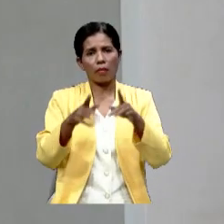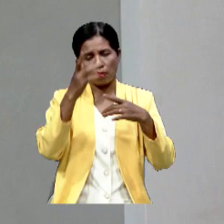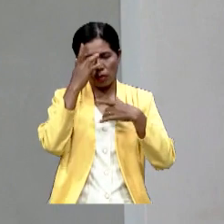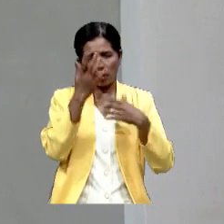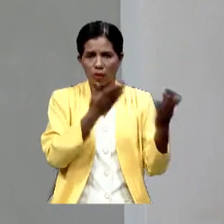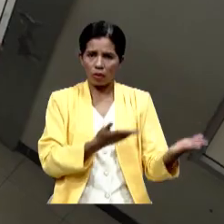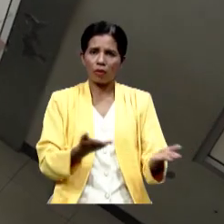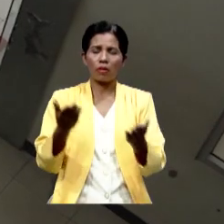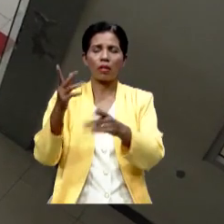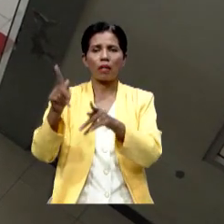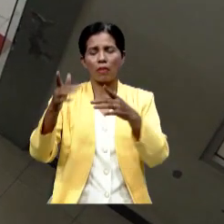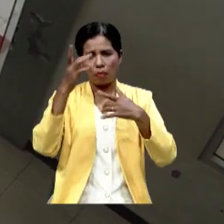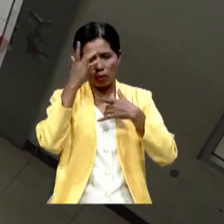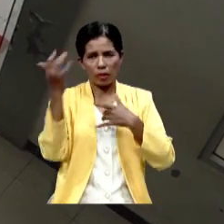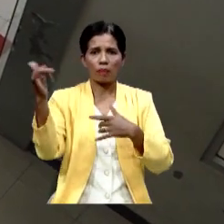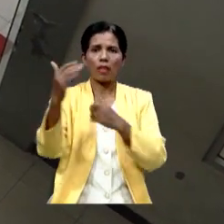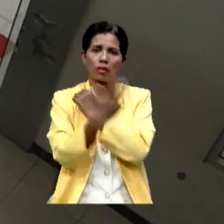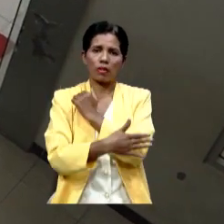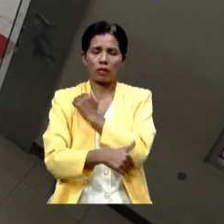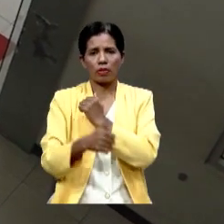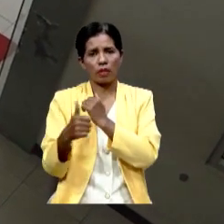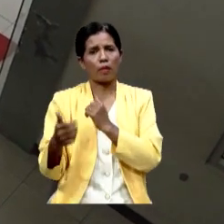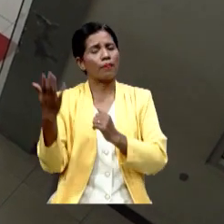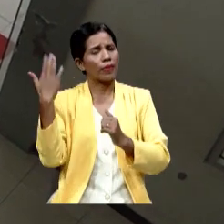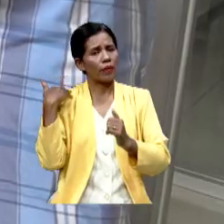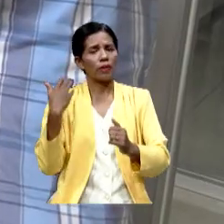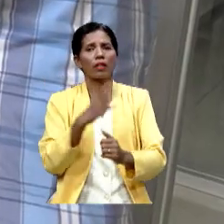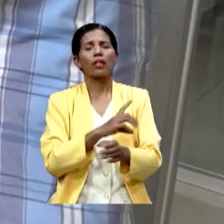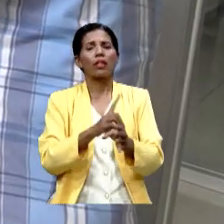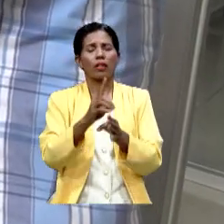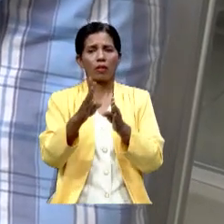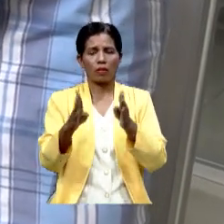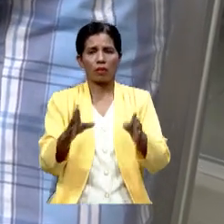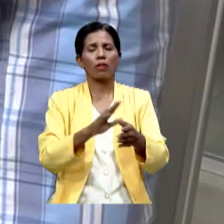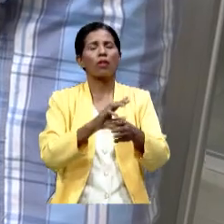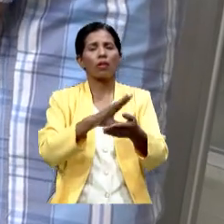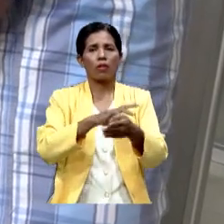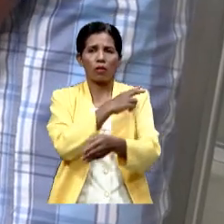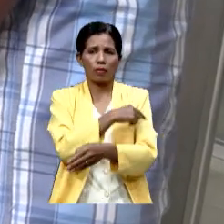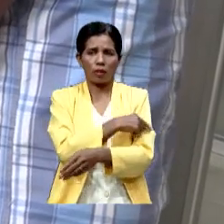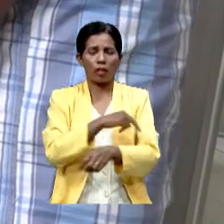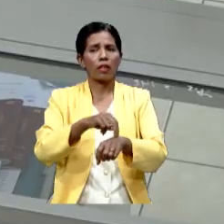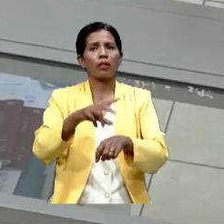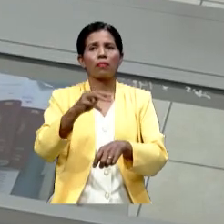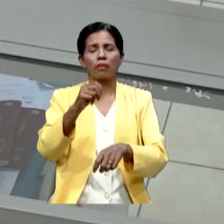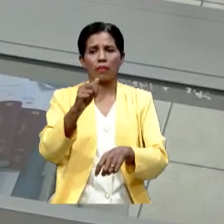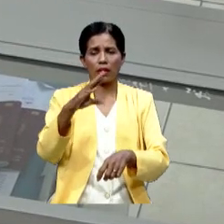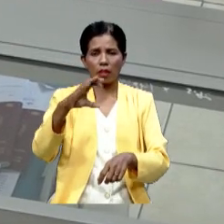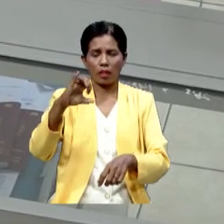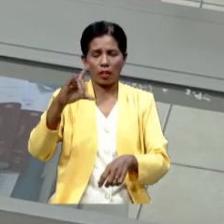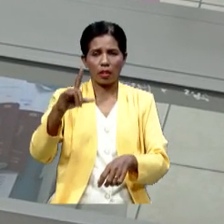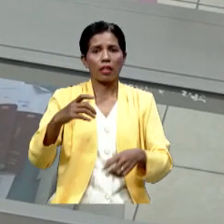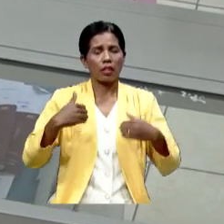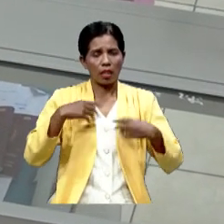transfere paciente Hirakne Barailheur. Antes, o diretor clínico Hospital Nacional, Marcelino Correia, relata que a paciente